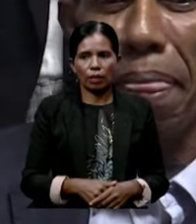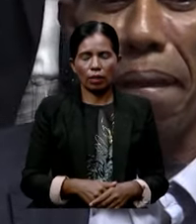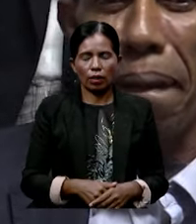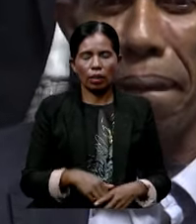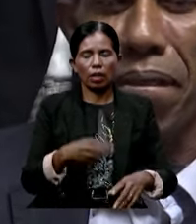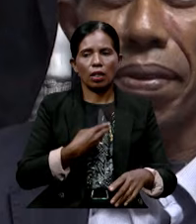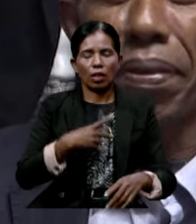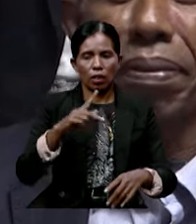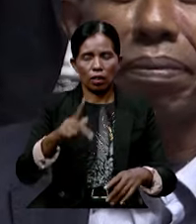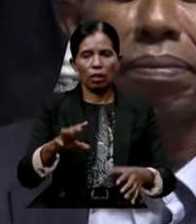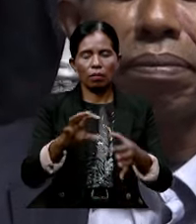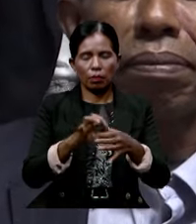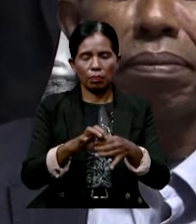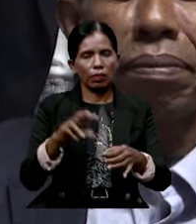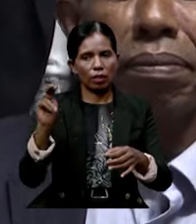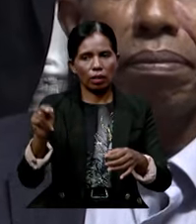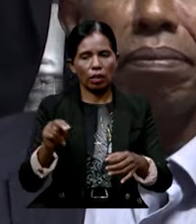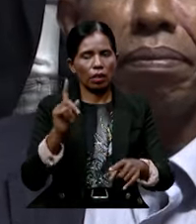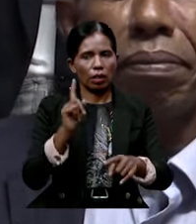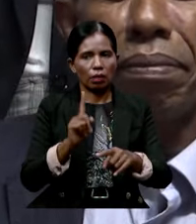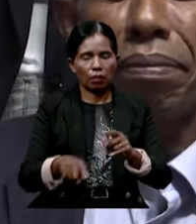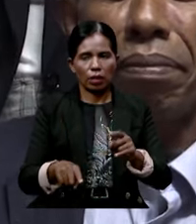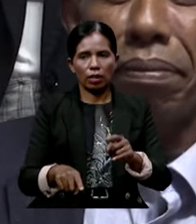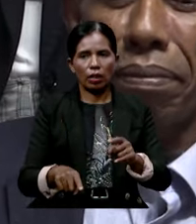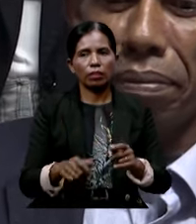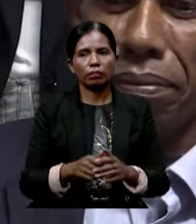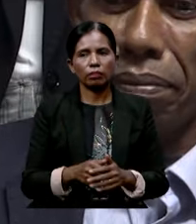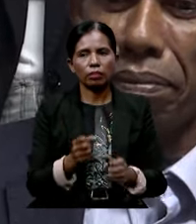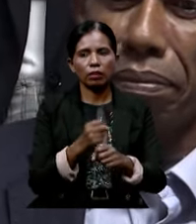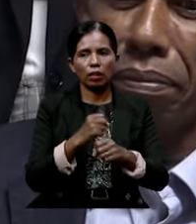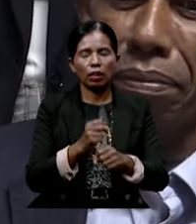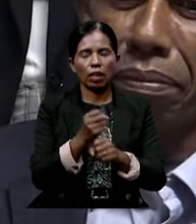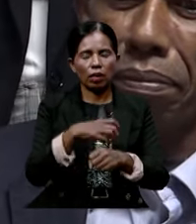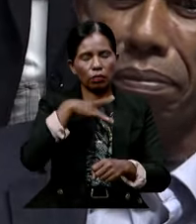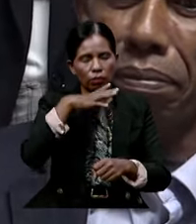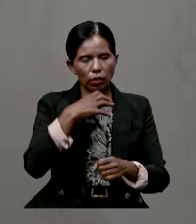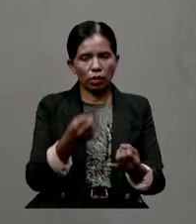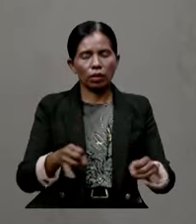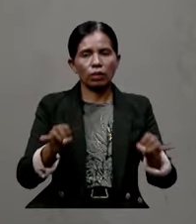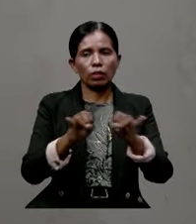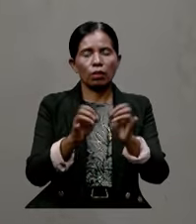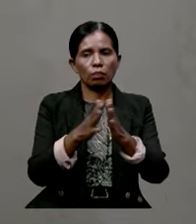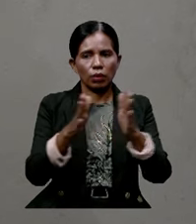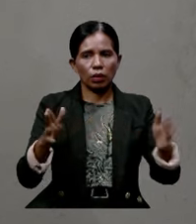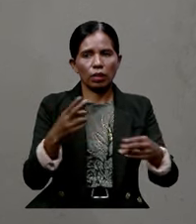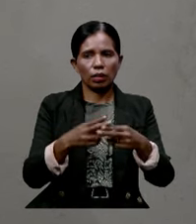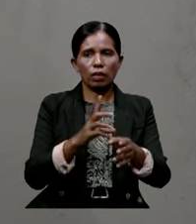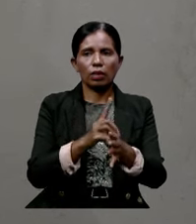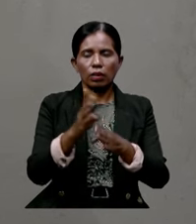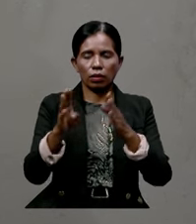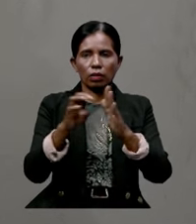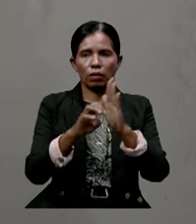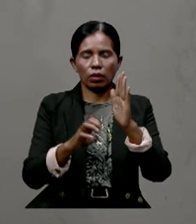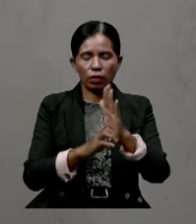ida membro ida nian label pratu hafuer be insan botida nan nyanaran. Além de diretor executivo